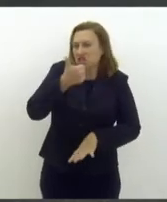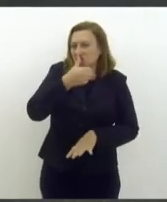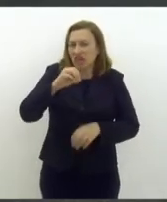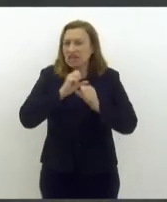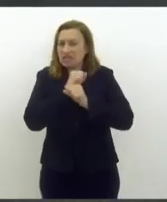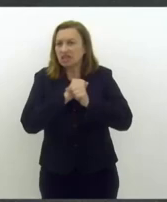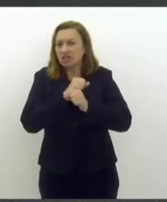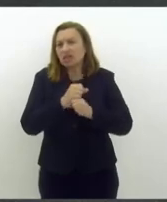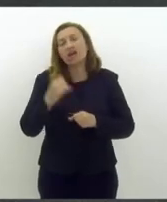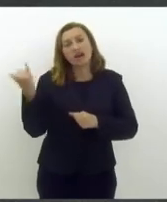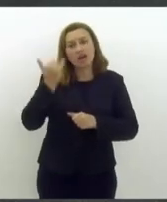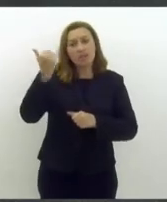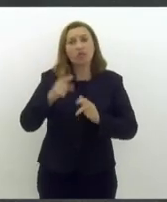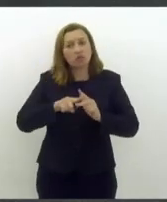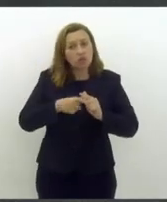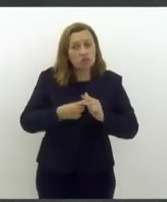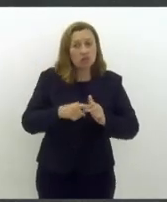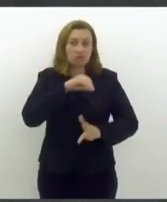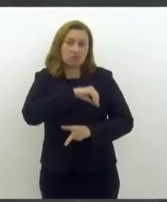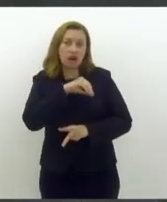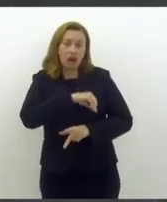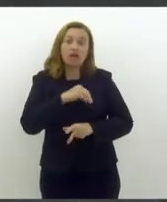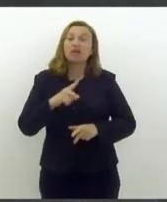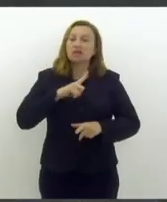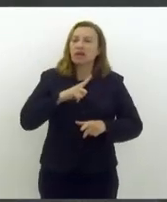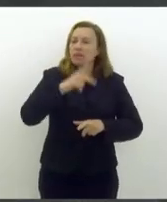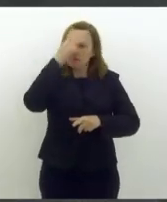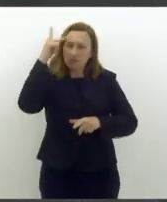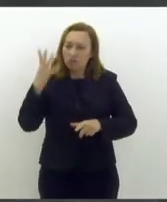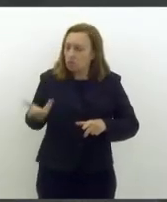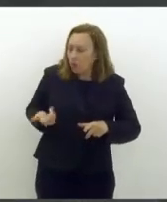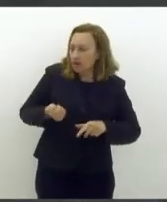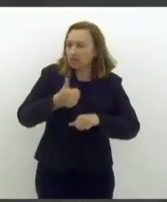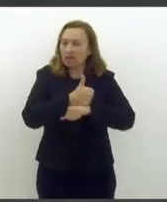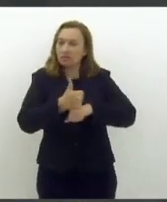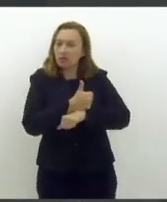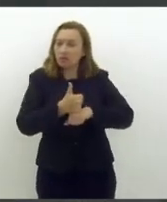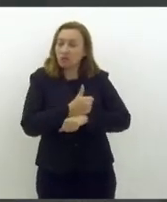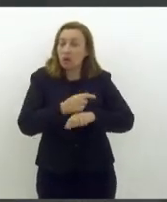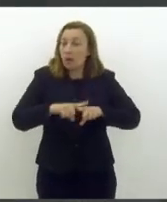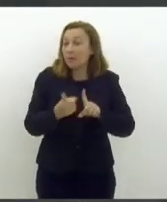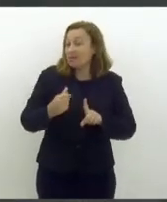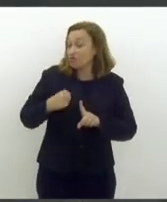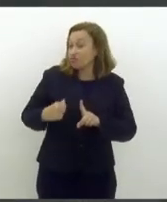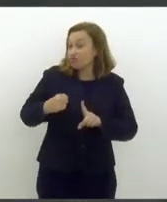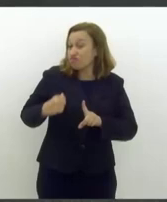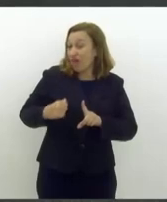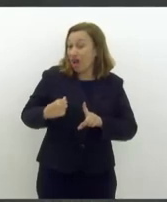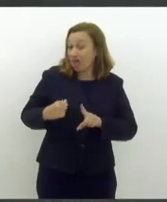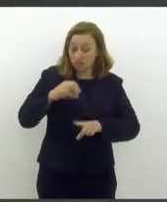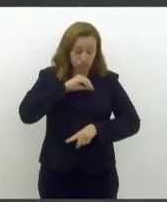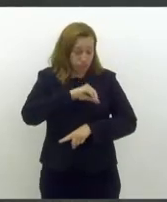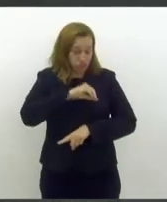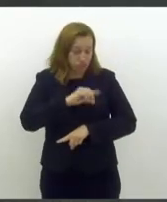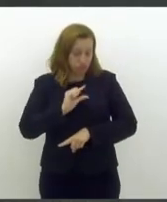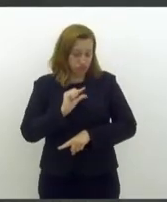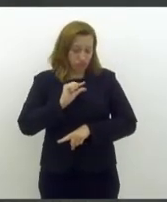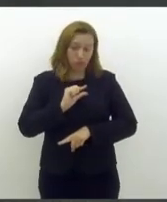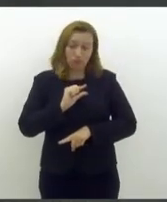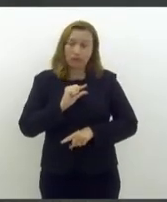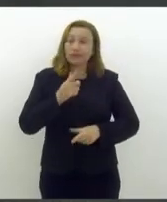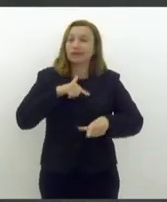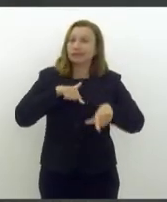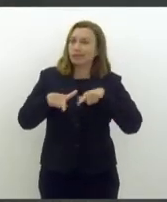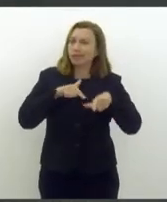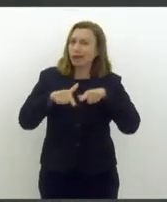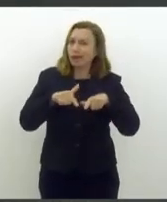é dessa instituição Então a gente tem pessoas altamente qualificadas com bolsas assim humilhantes e trabalhando em